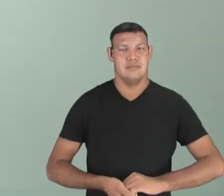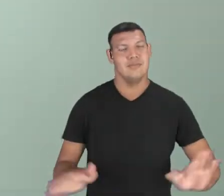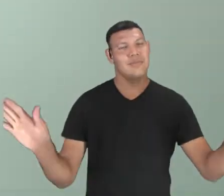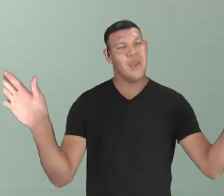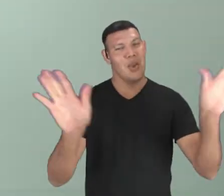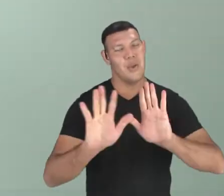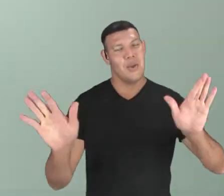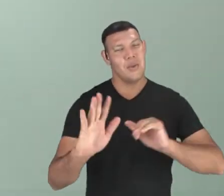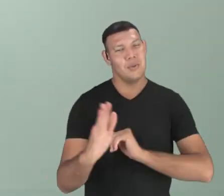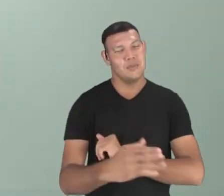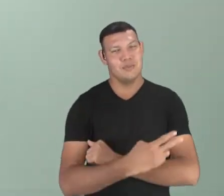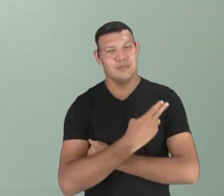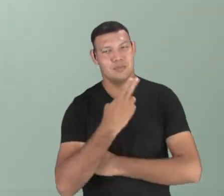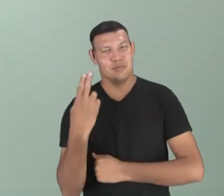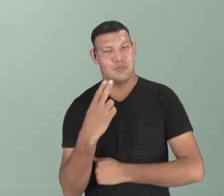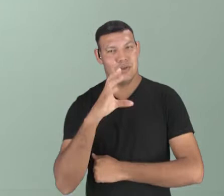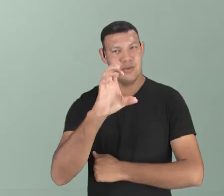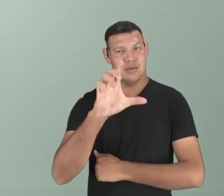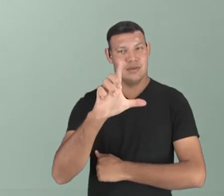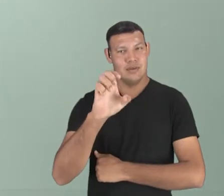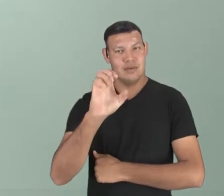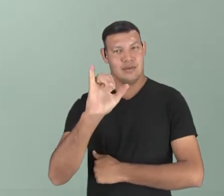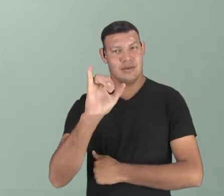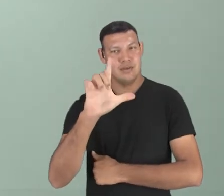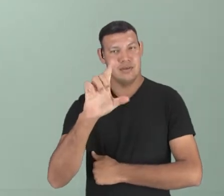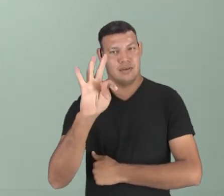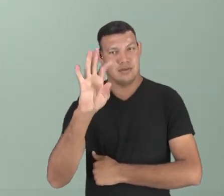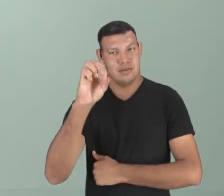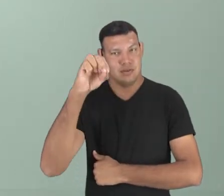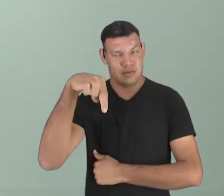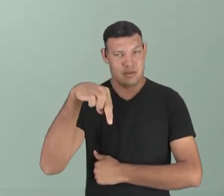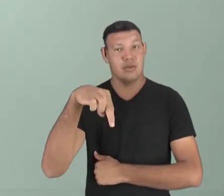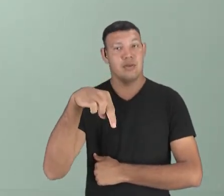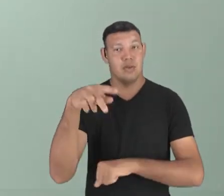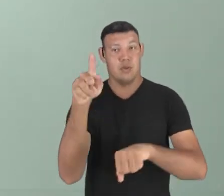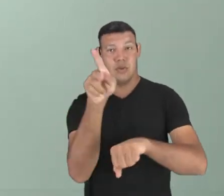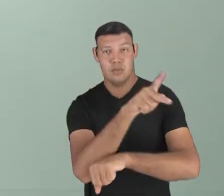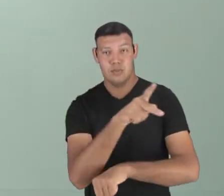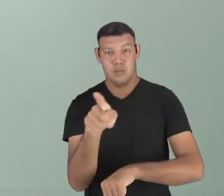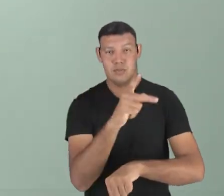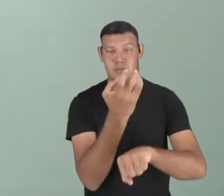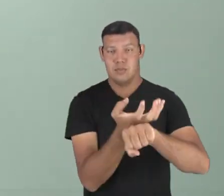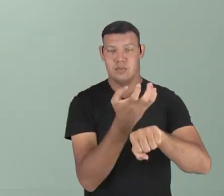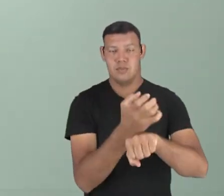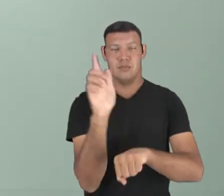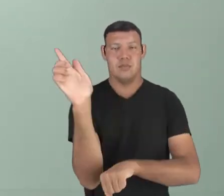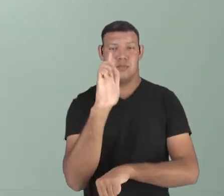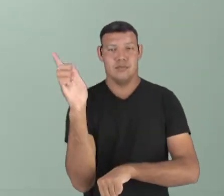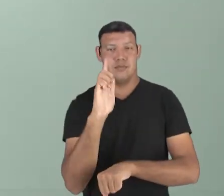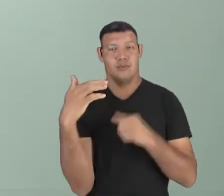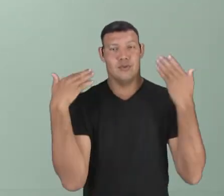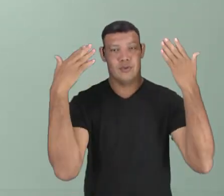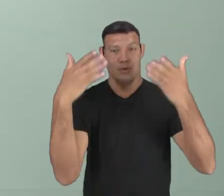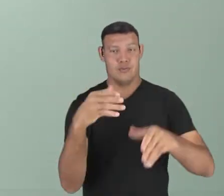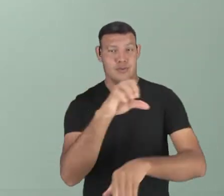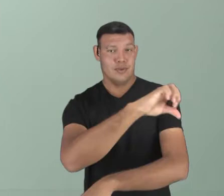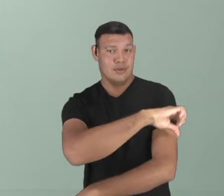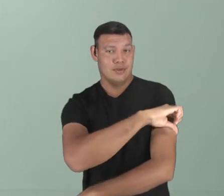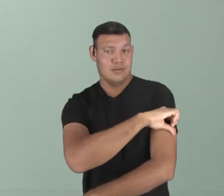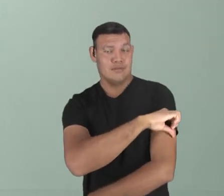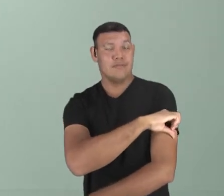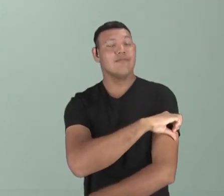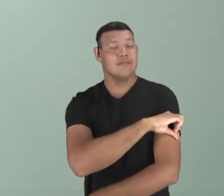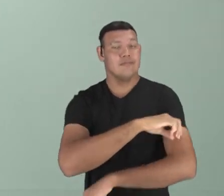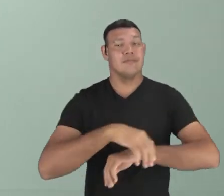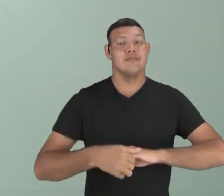Olá, meu nome é Cleilton Amaral, professor de Geografia, e o nosso estudo é voltado para os alunos do 9º ano do ensino